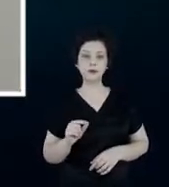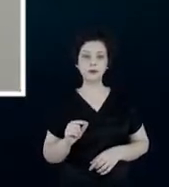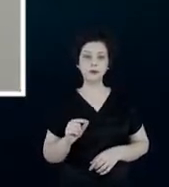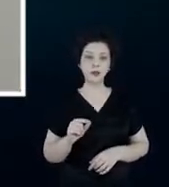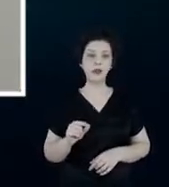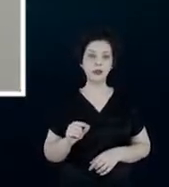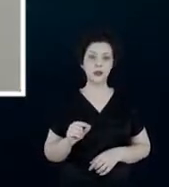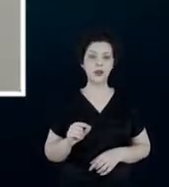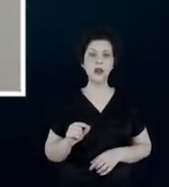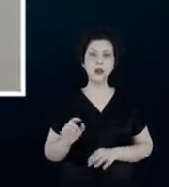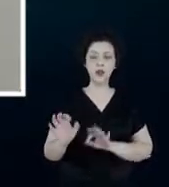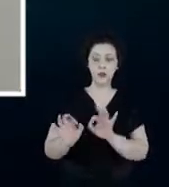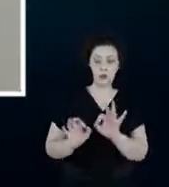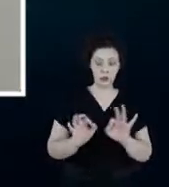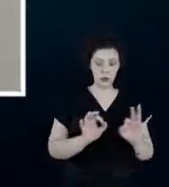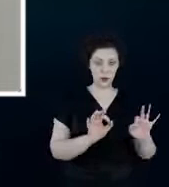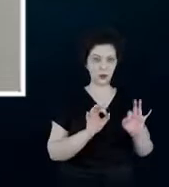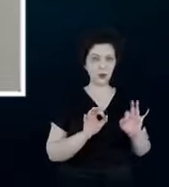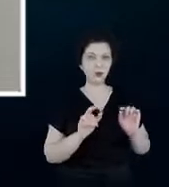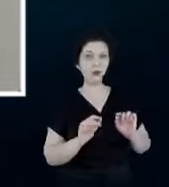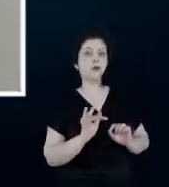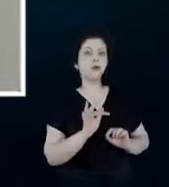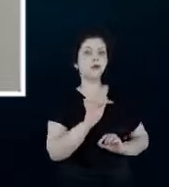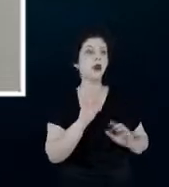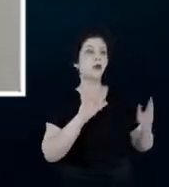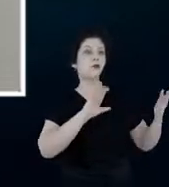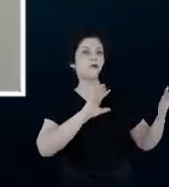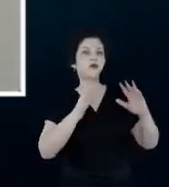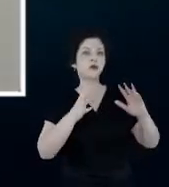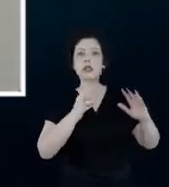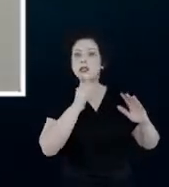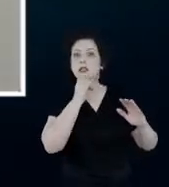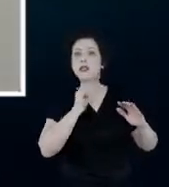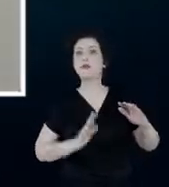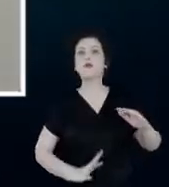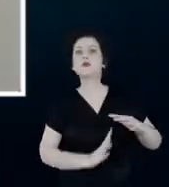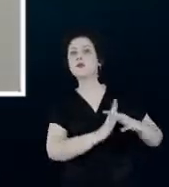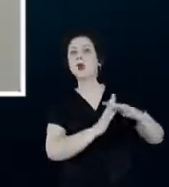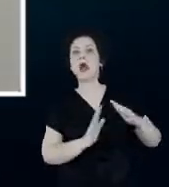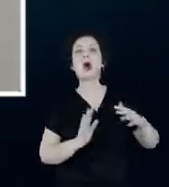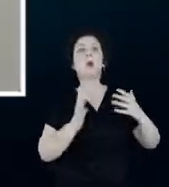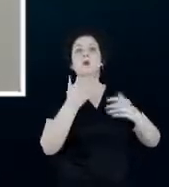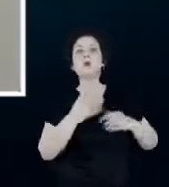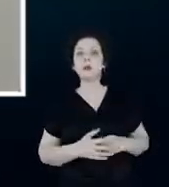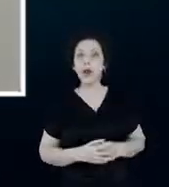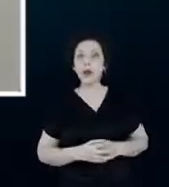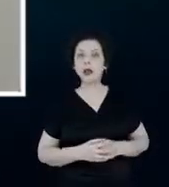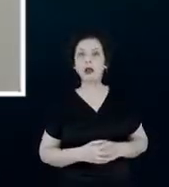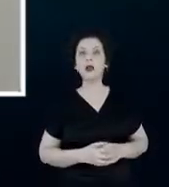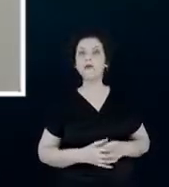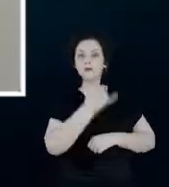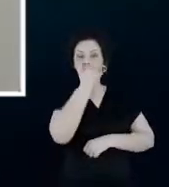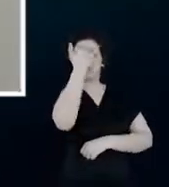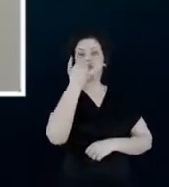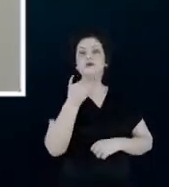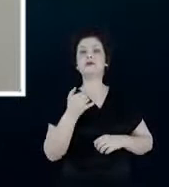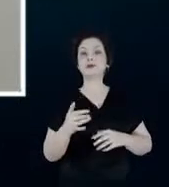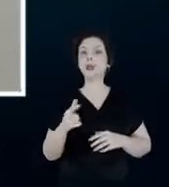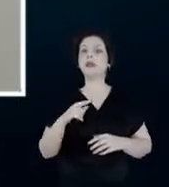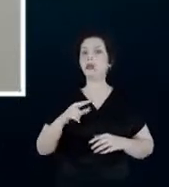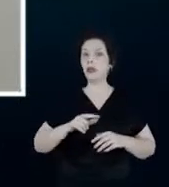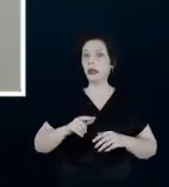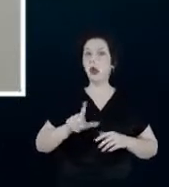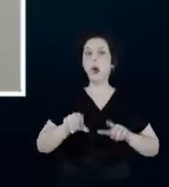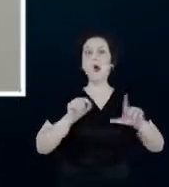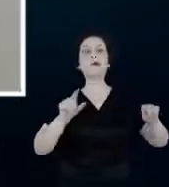nos prepararmos, né, para eventos climáticos extremos, por exemplo, de alguma forma implica em a gente gerar mais redundância no sistema. Então, assim,